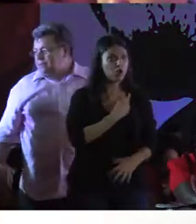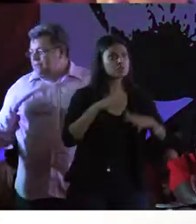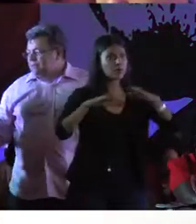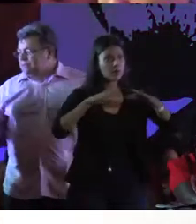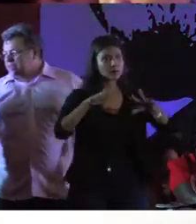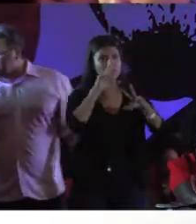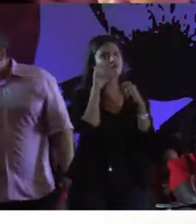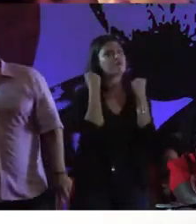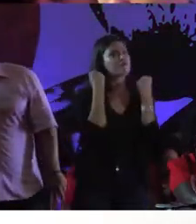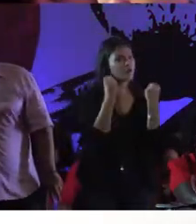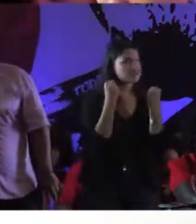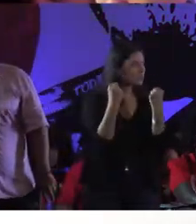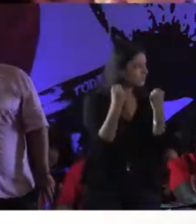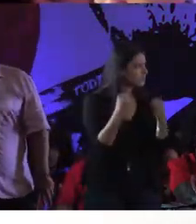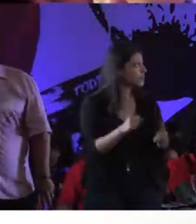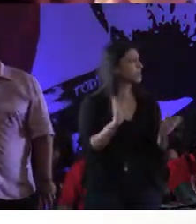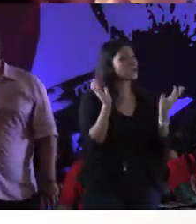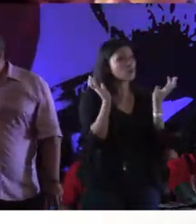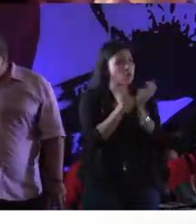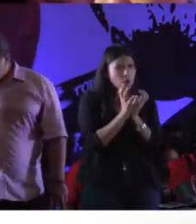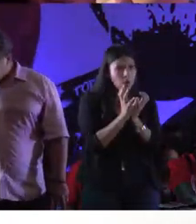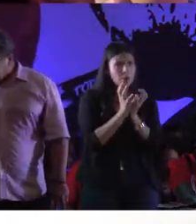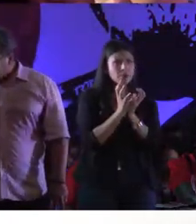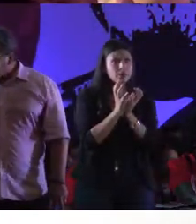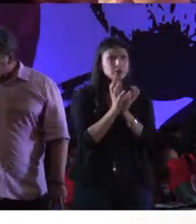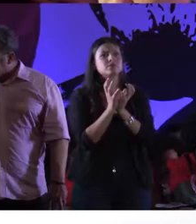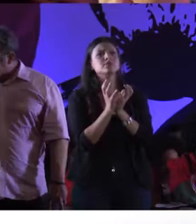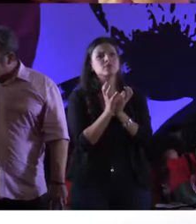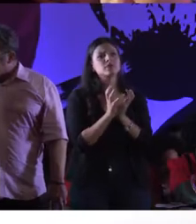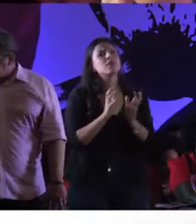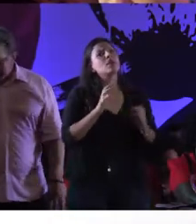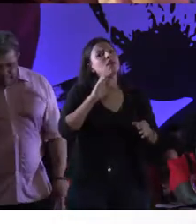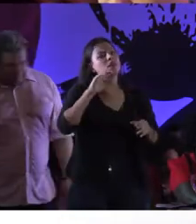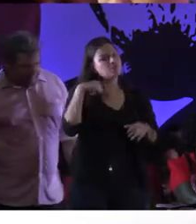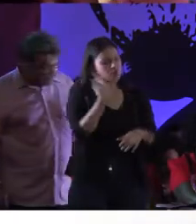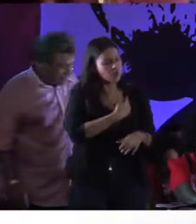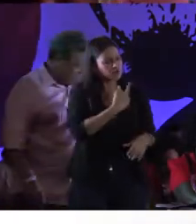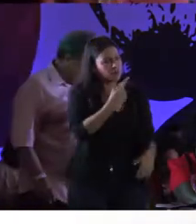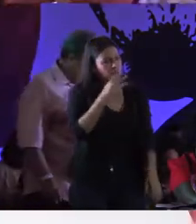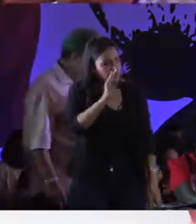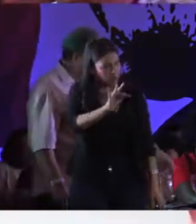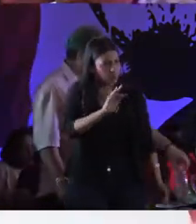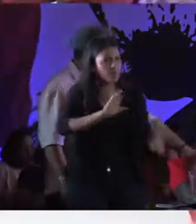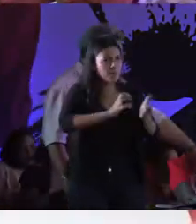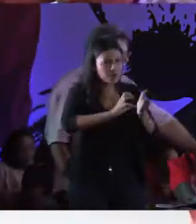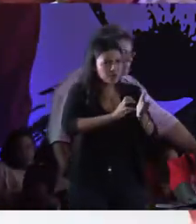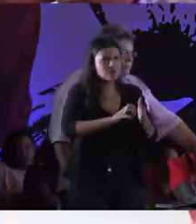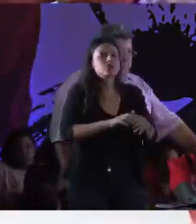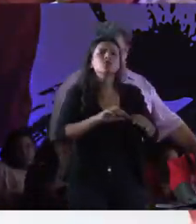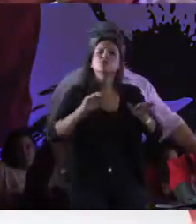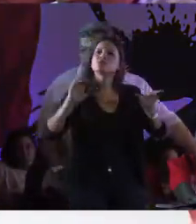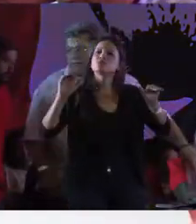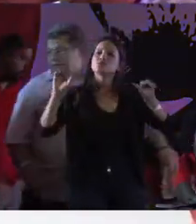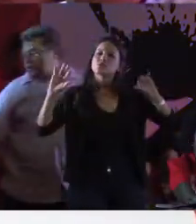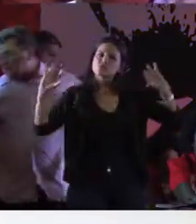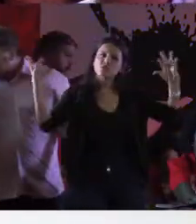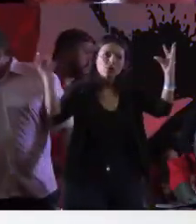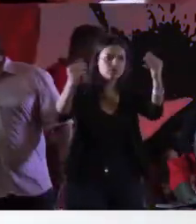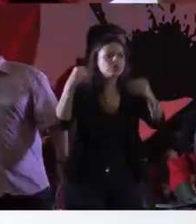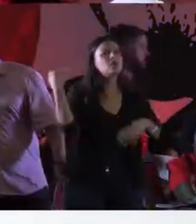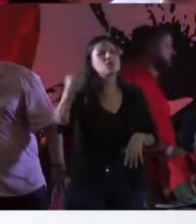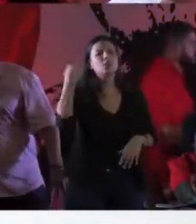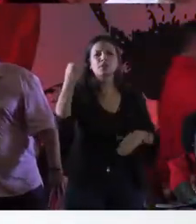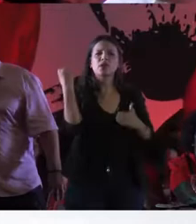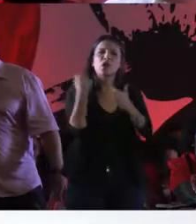Os comitês chamados à construção pelo nosso partido, pelo PT e por todos aqueles. É necessário a